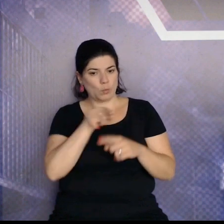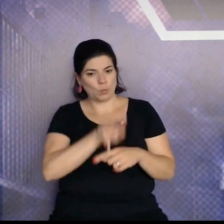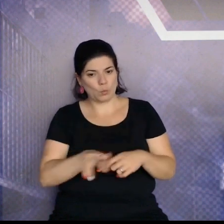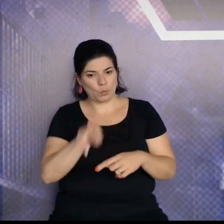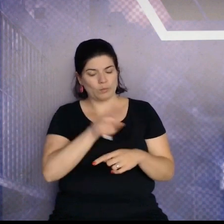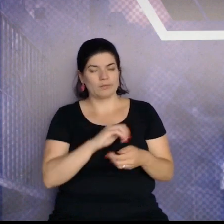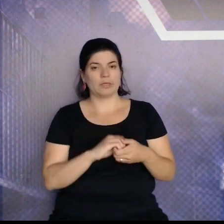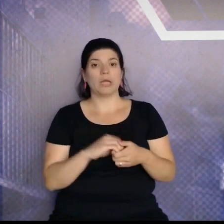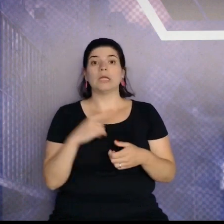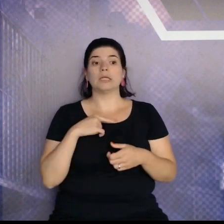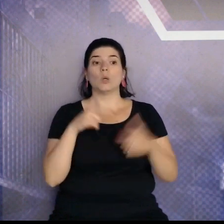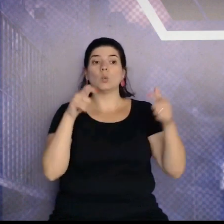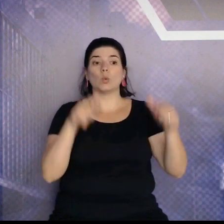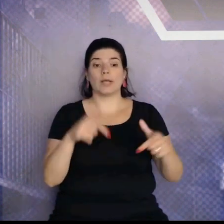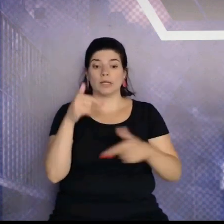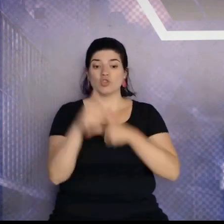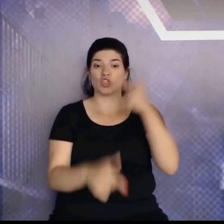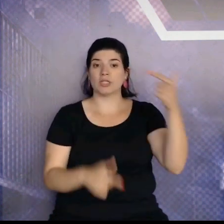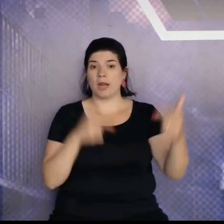um ambiente de trabalho